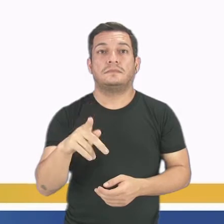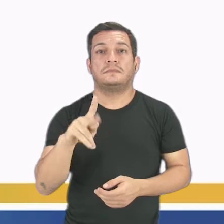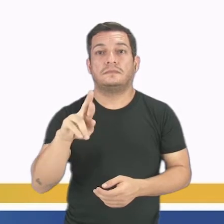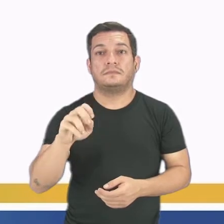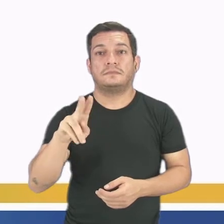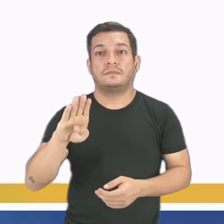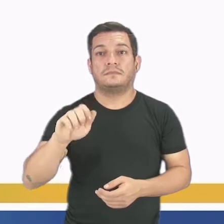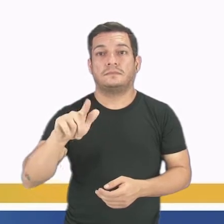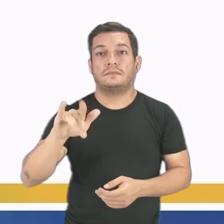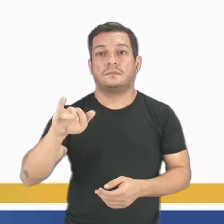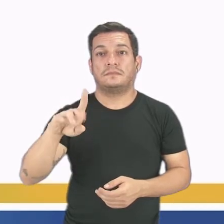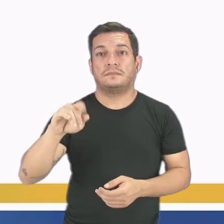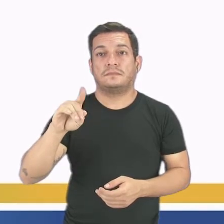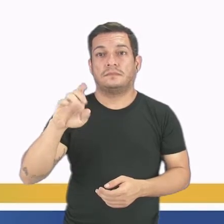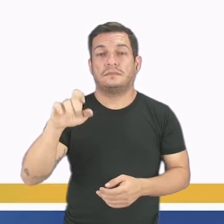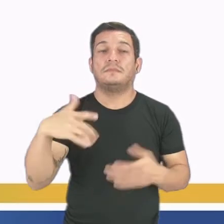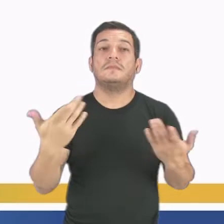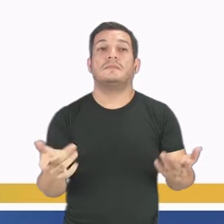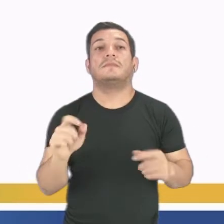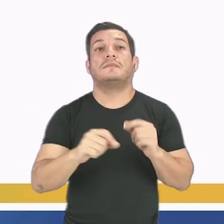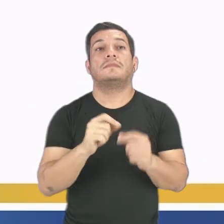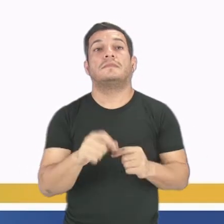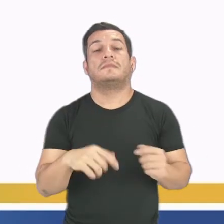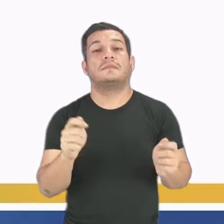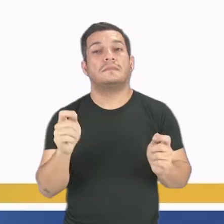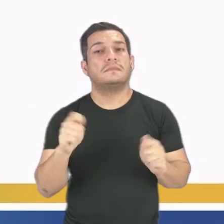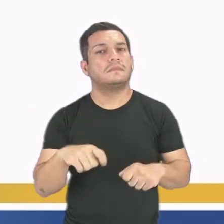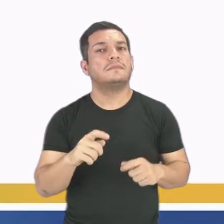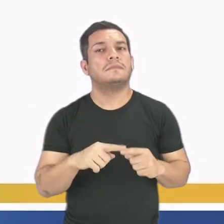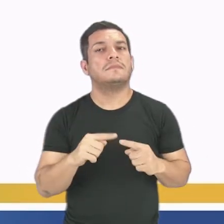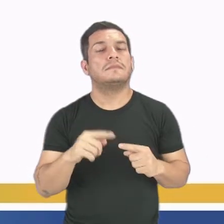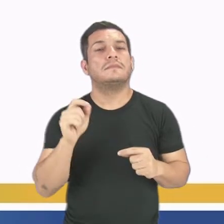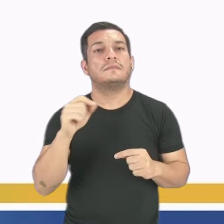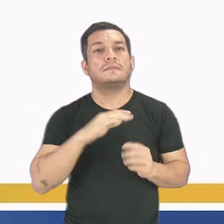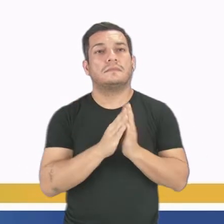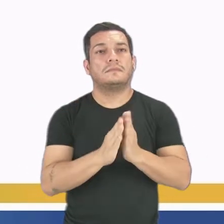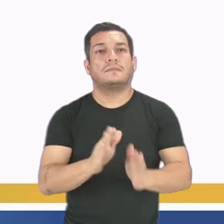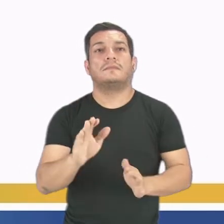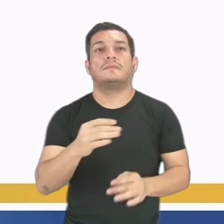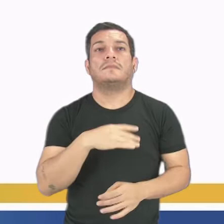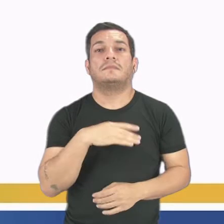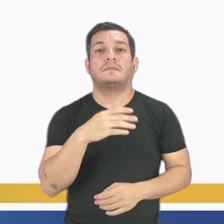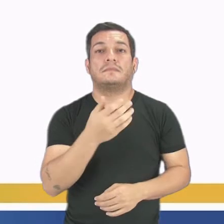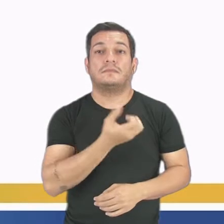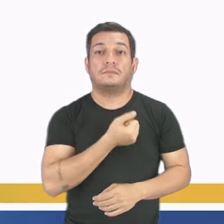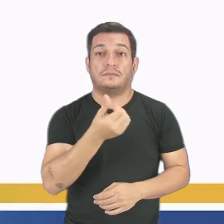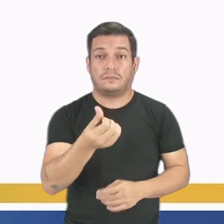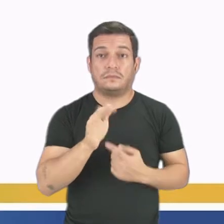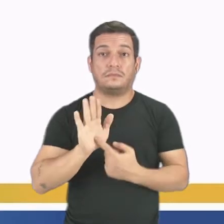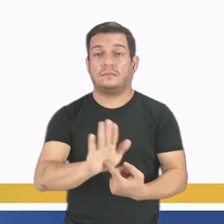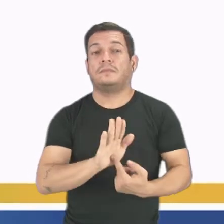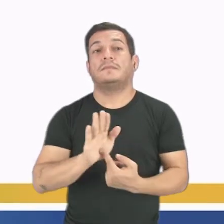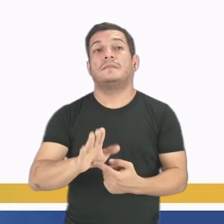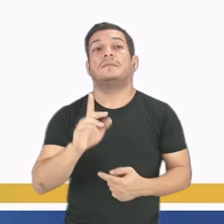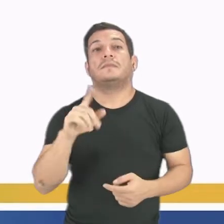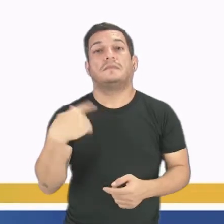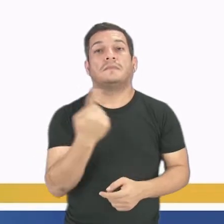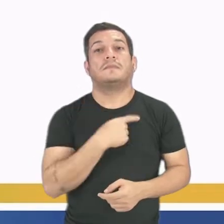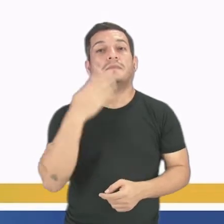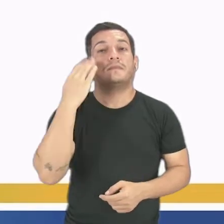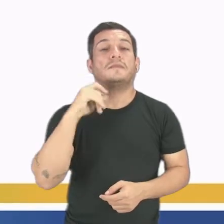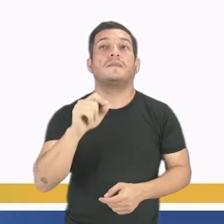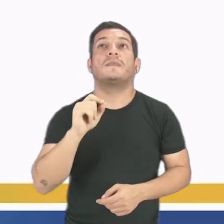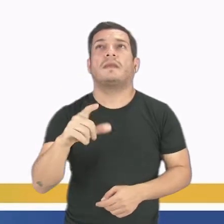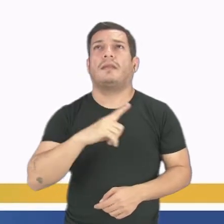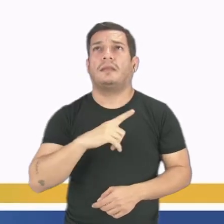de uma das faces. E qual seria a probabilidade de eu lançar o dado e sair o número 6? O número 6, nós sabemos